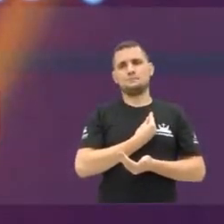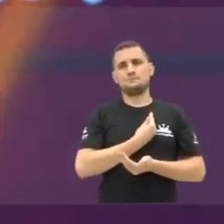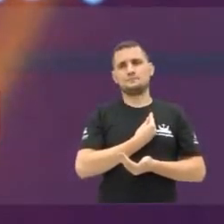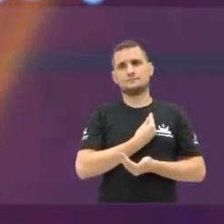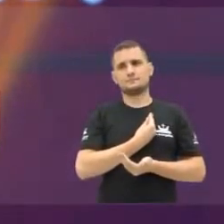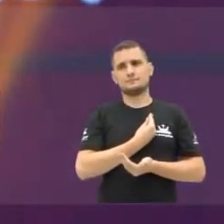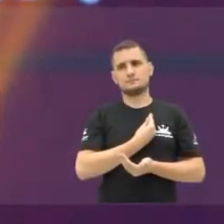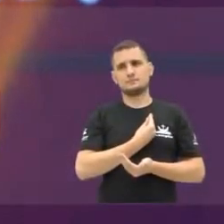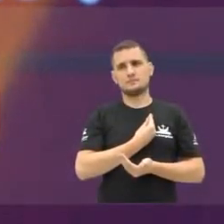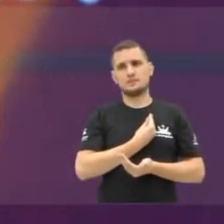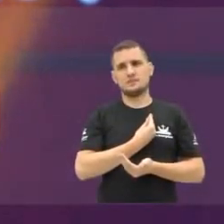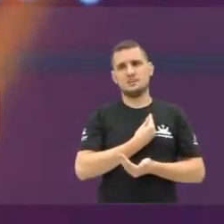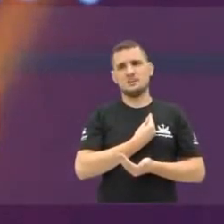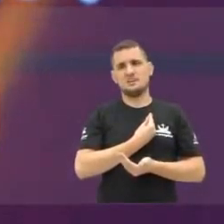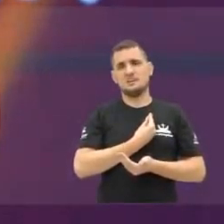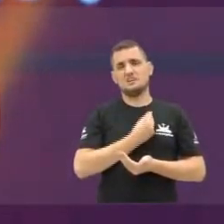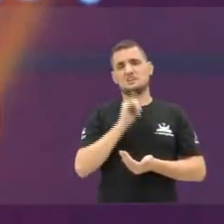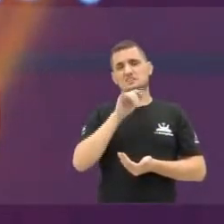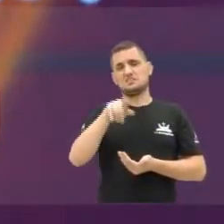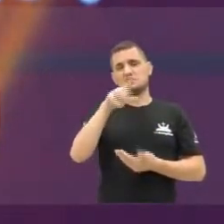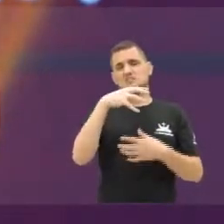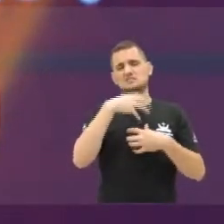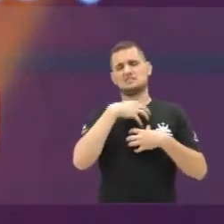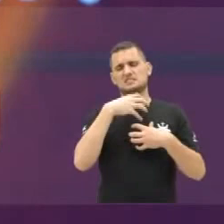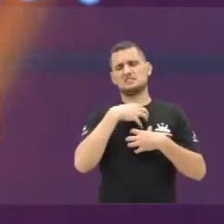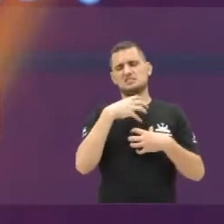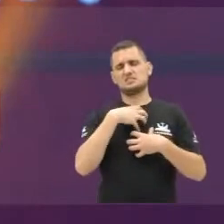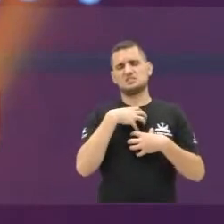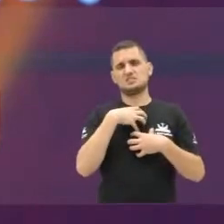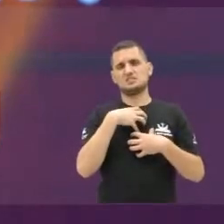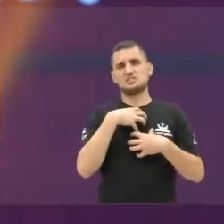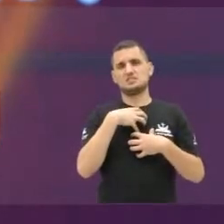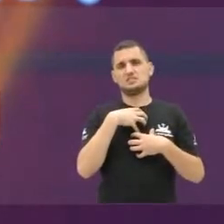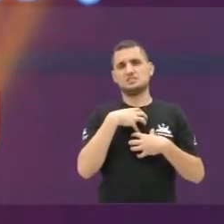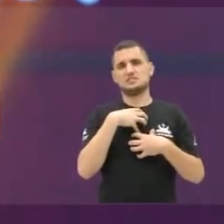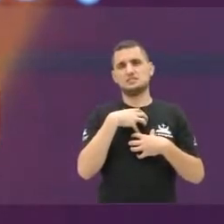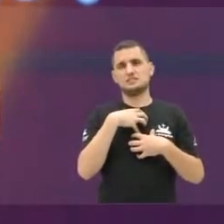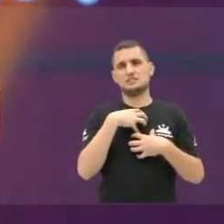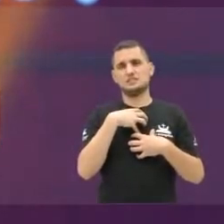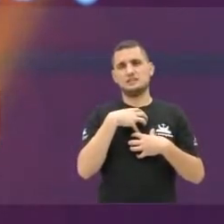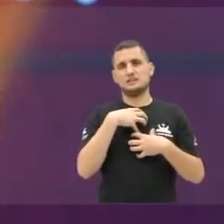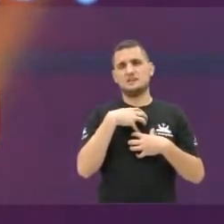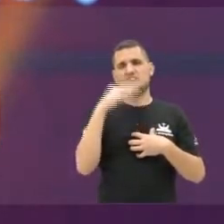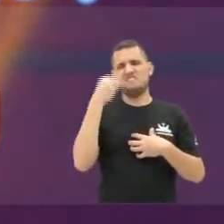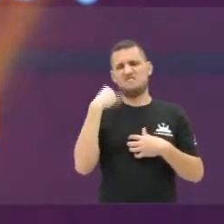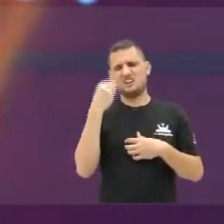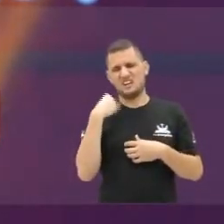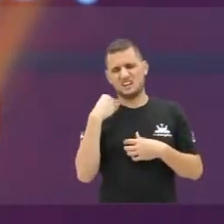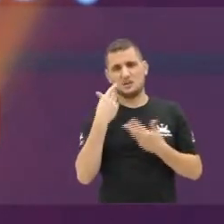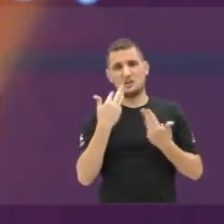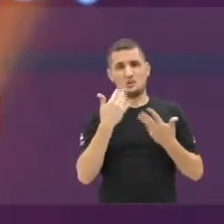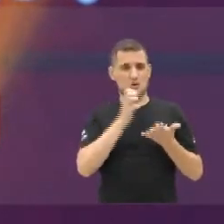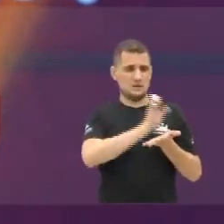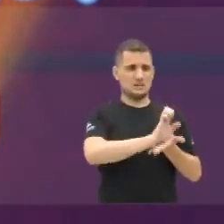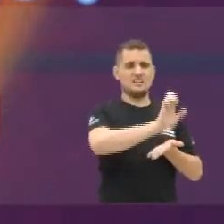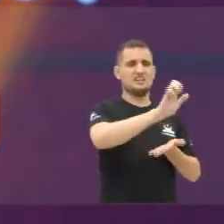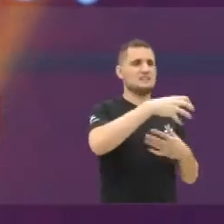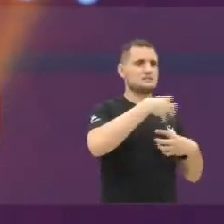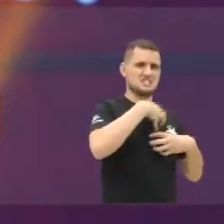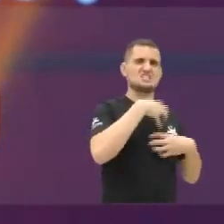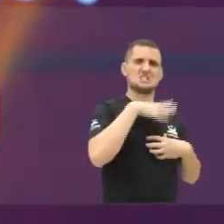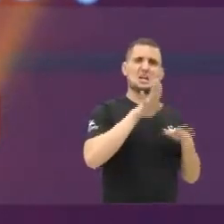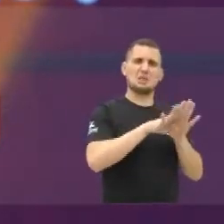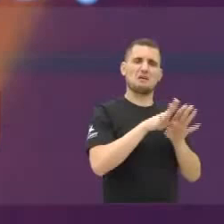Mesmo que você se sinta perseguido, Elias se sentia fracassado, parecia que toda a sua missão